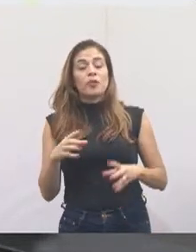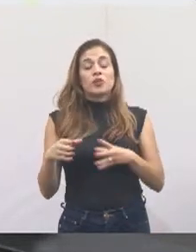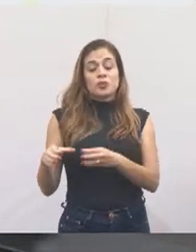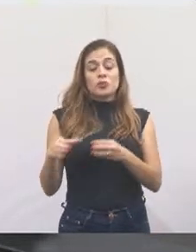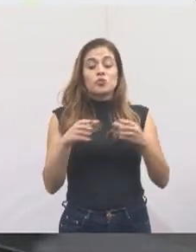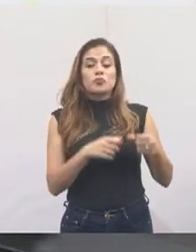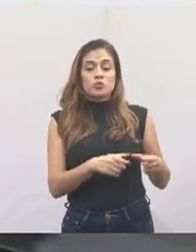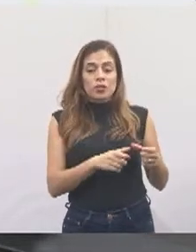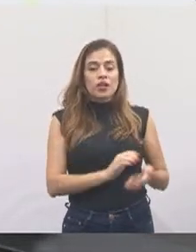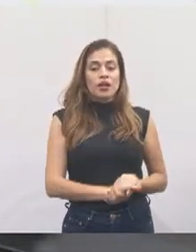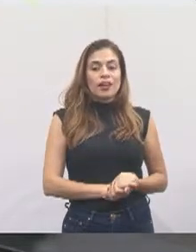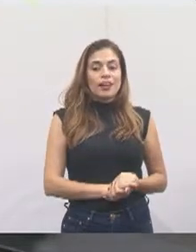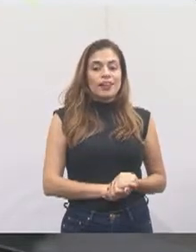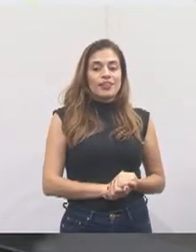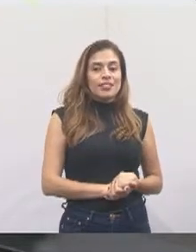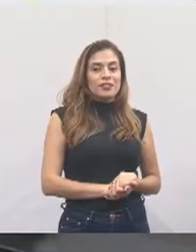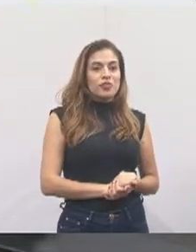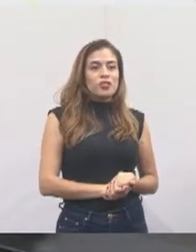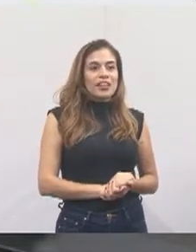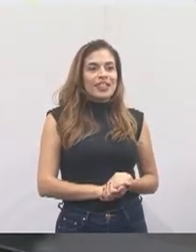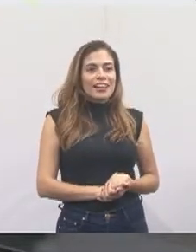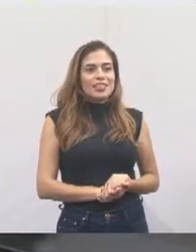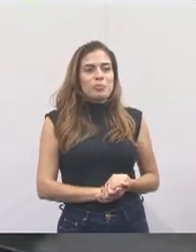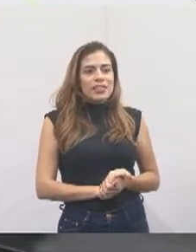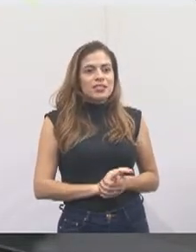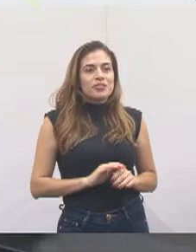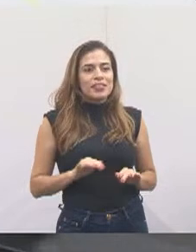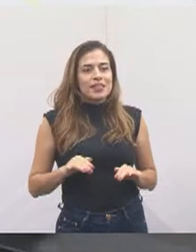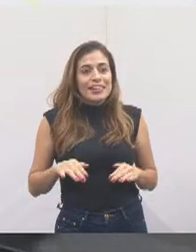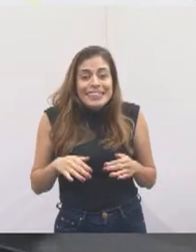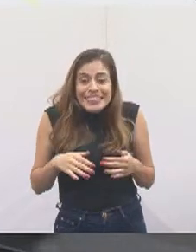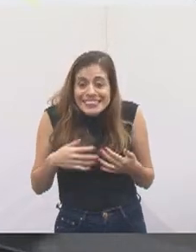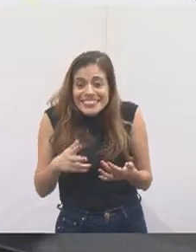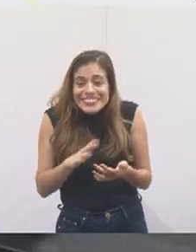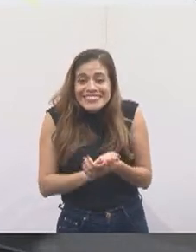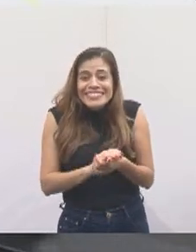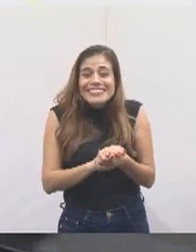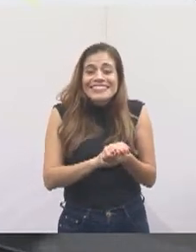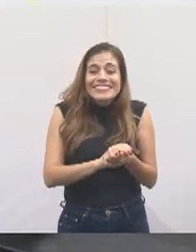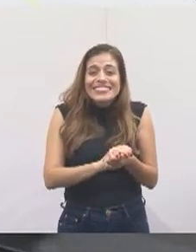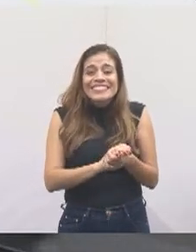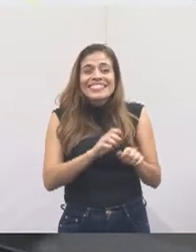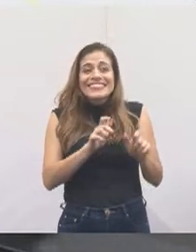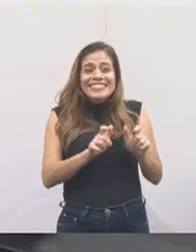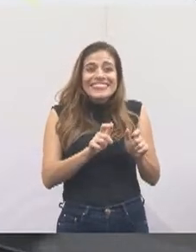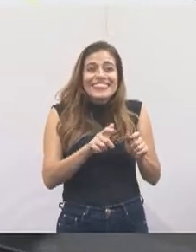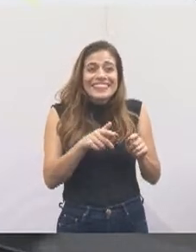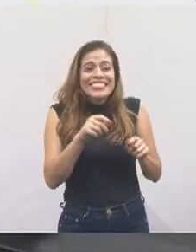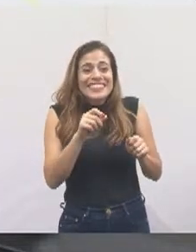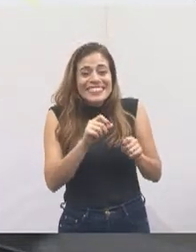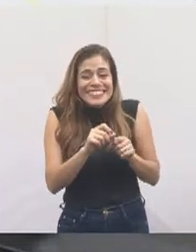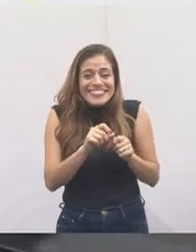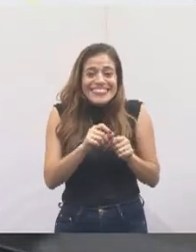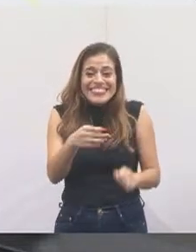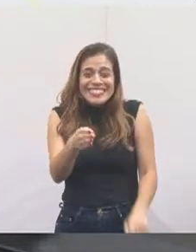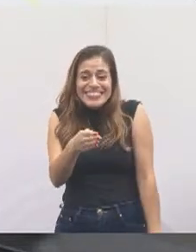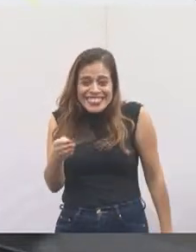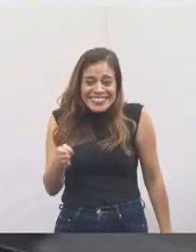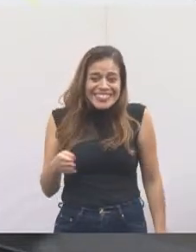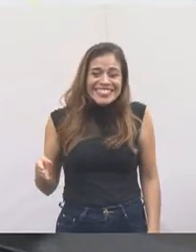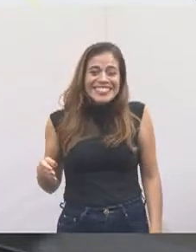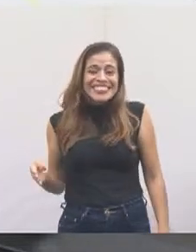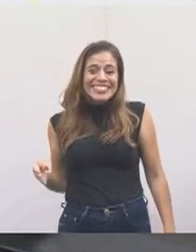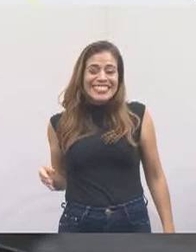relacionados não atenção é que seja priorizada a presença de peixes